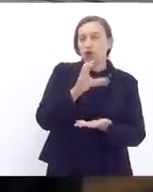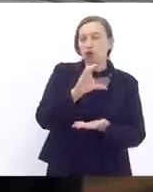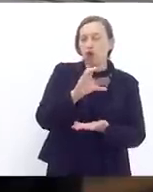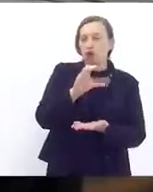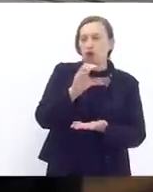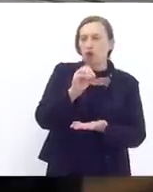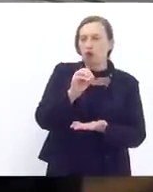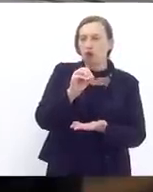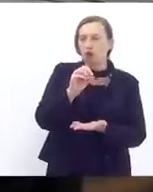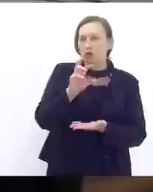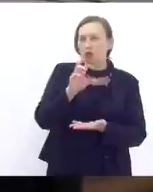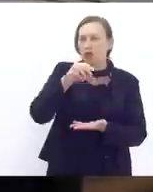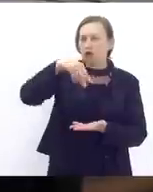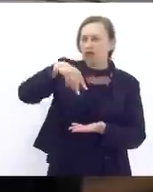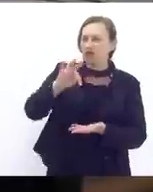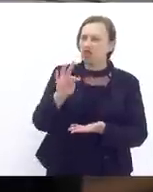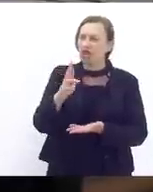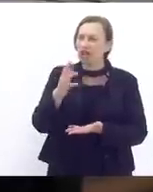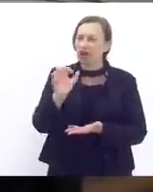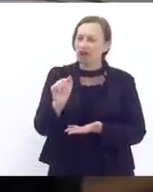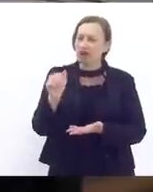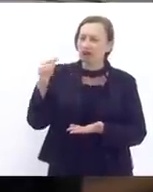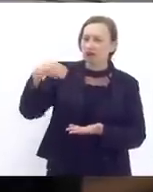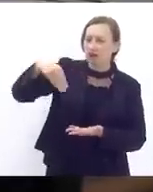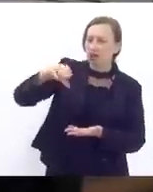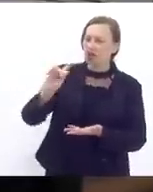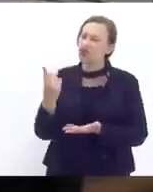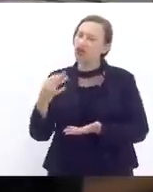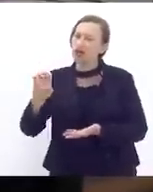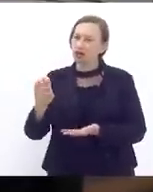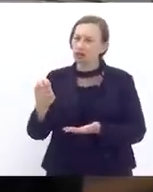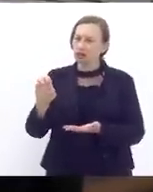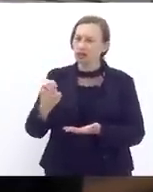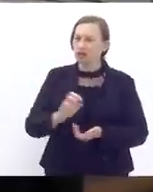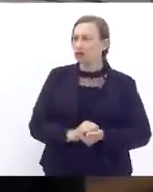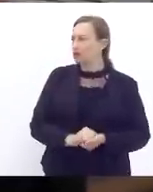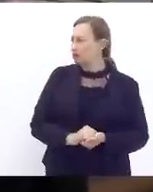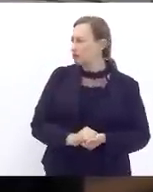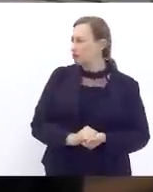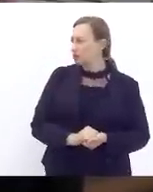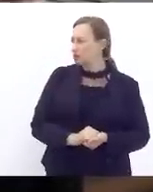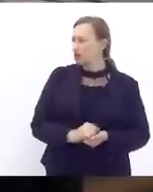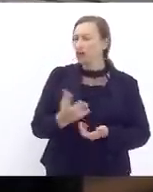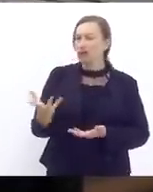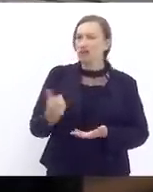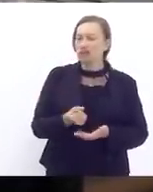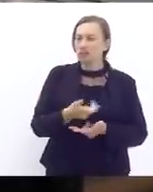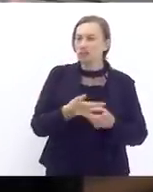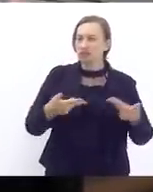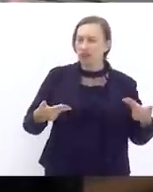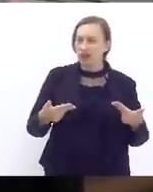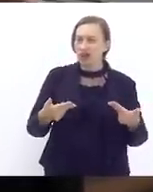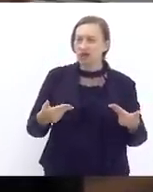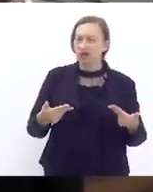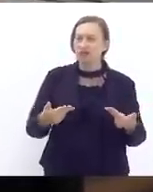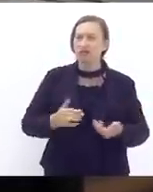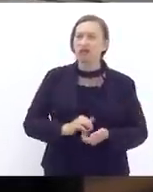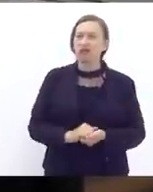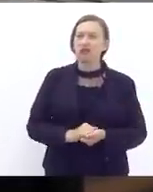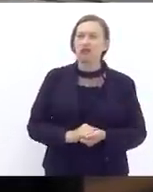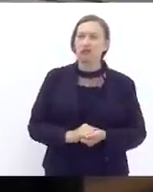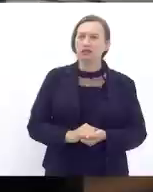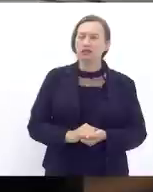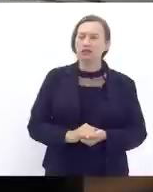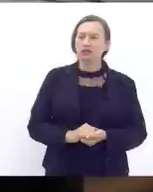encaminhar para lá porque o sindicato mais uma vez recebeu várias ligações de